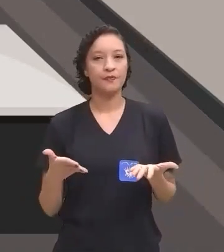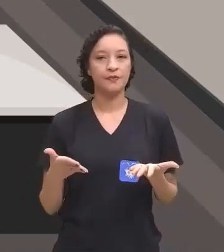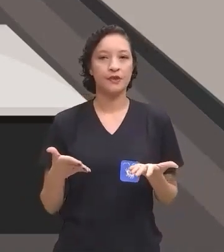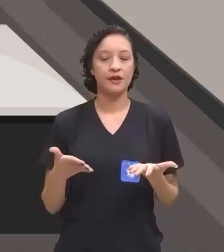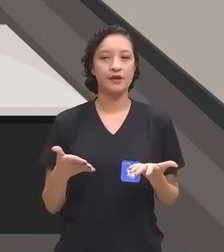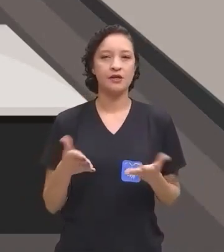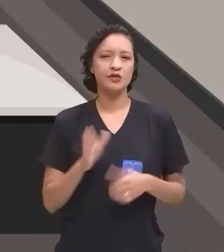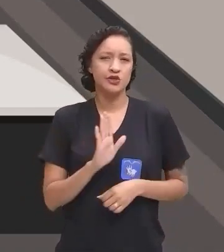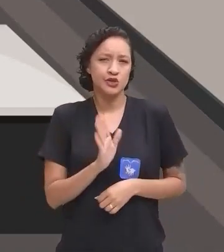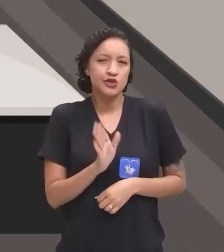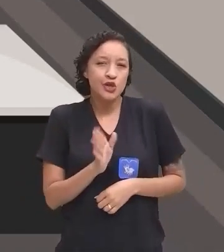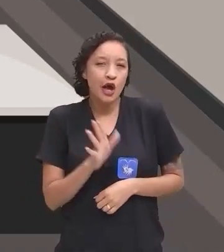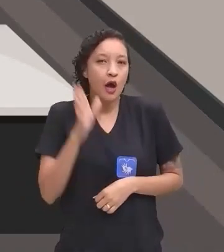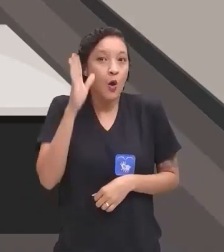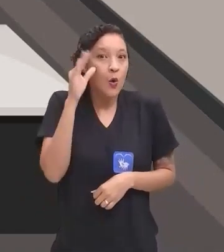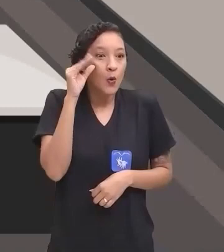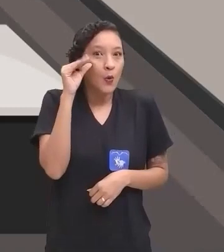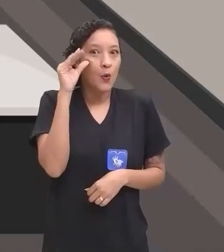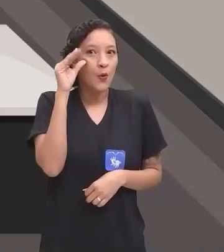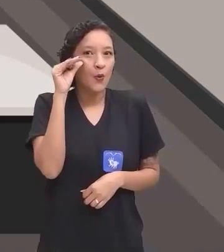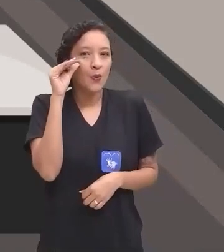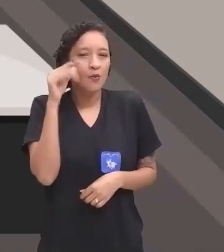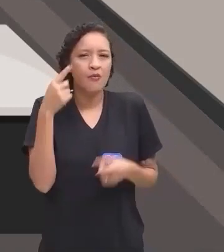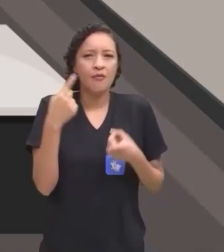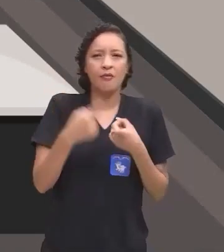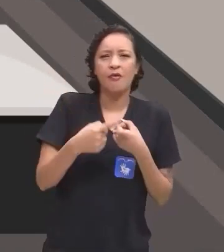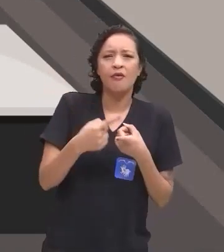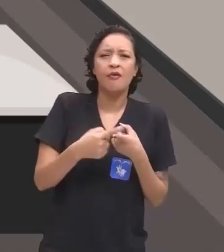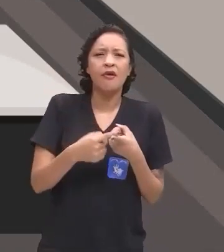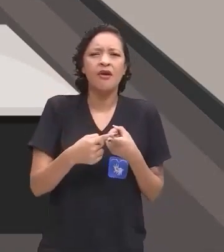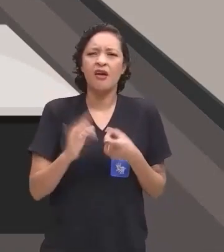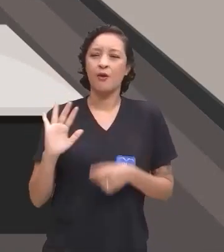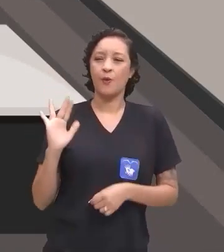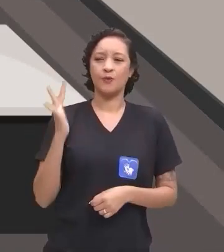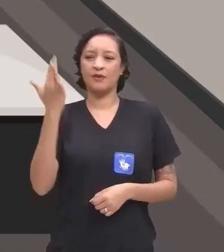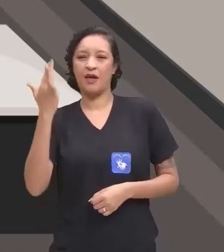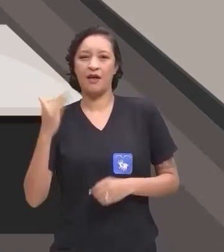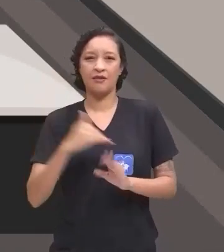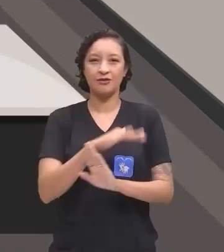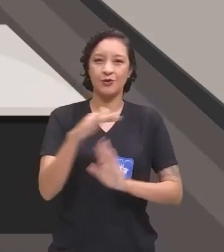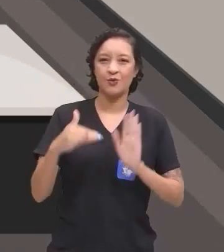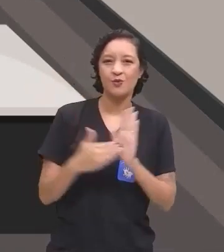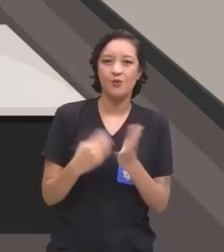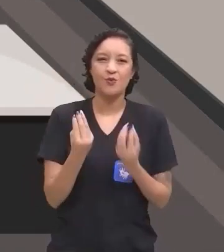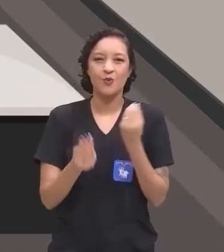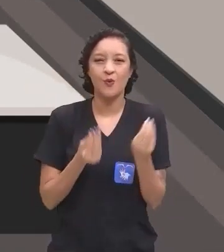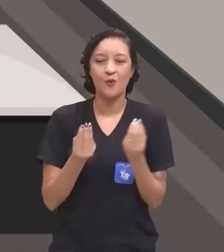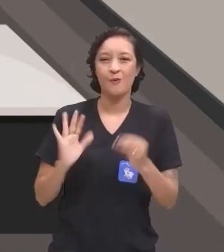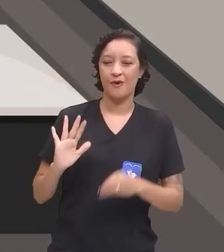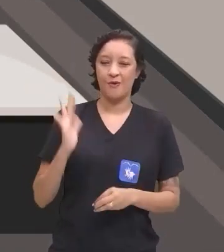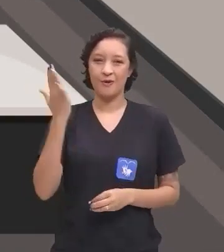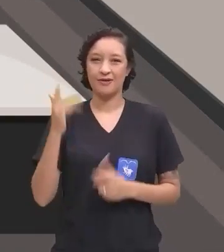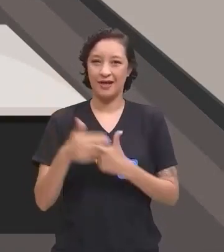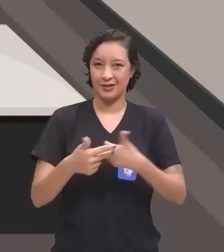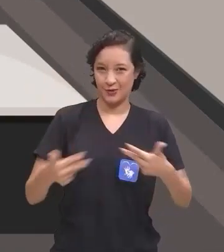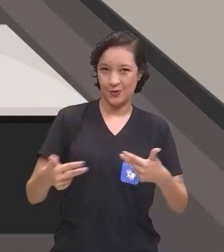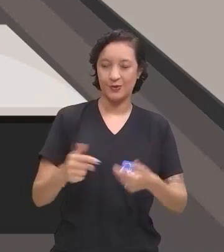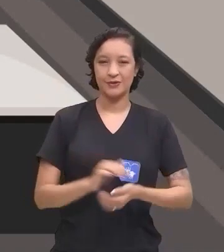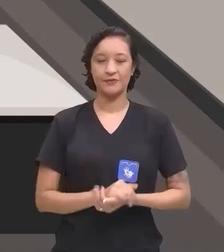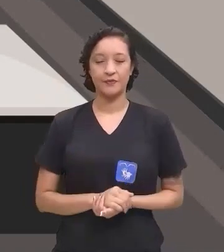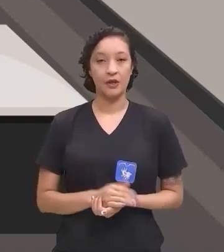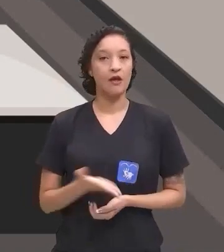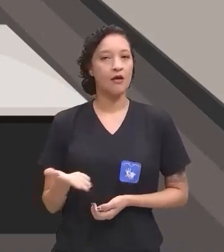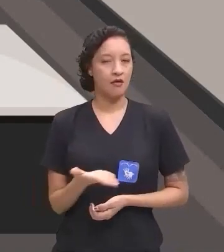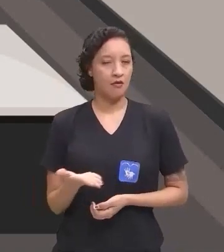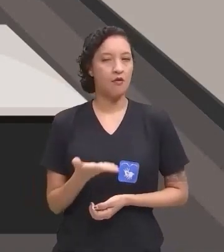ficou um pouquinho mais curioso para saber como que as coisas funcionam, como elas acontecem, vamos realizar agora